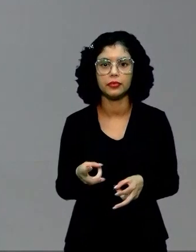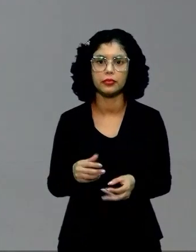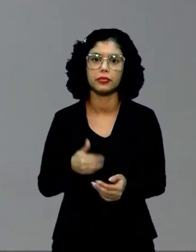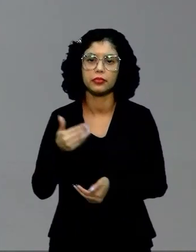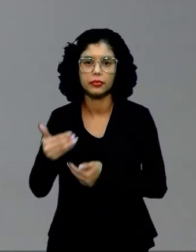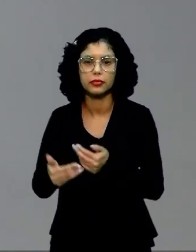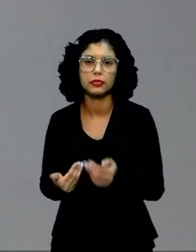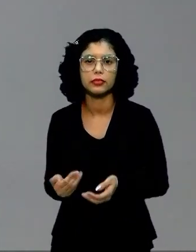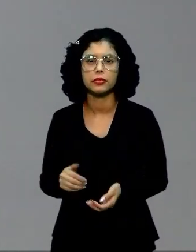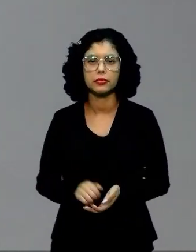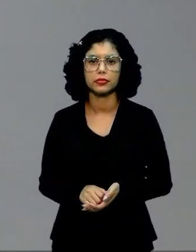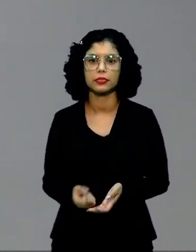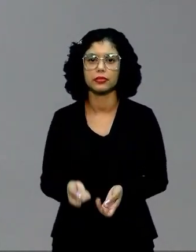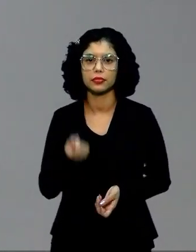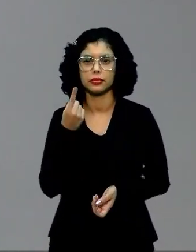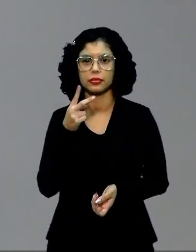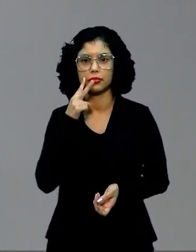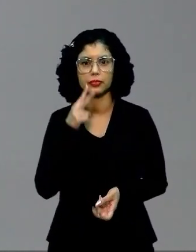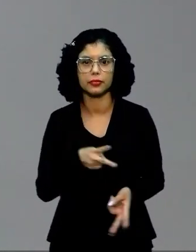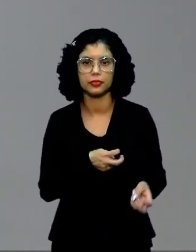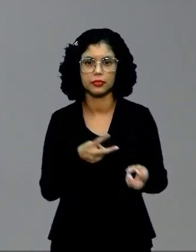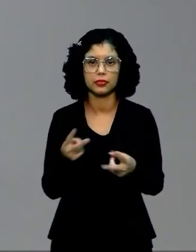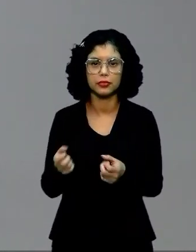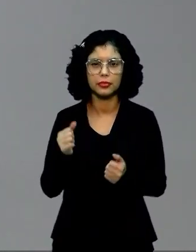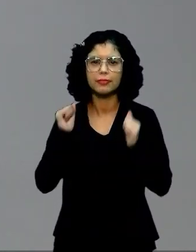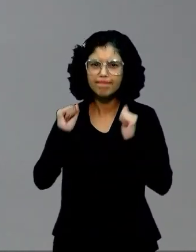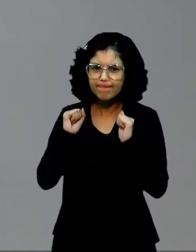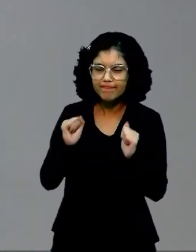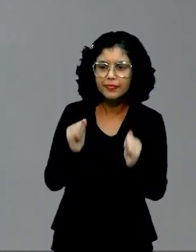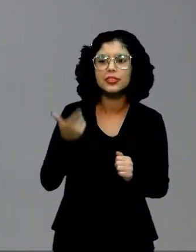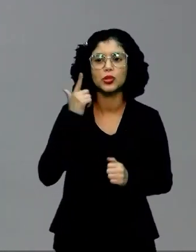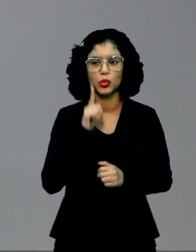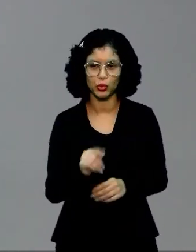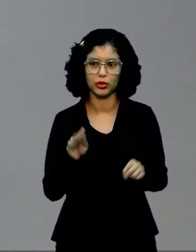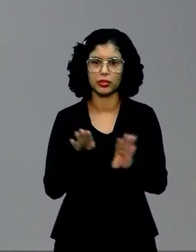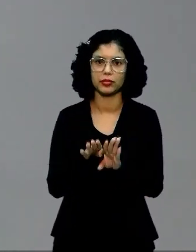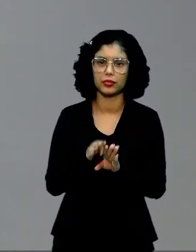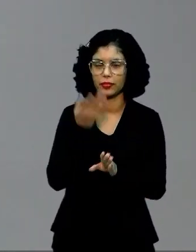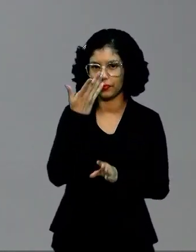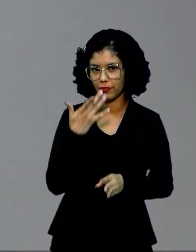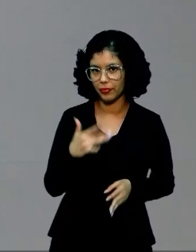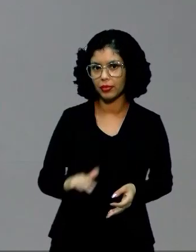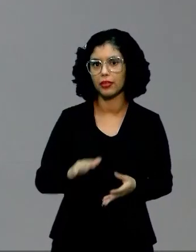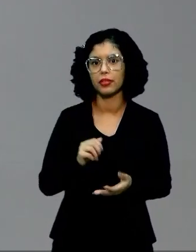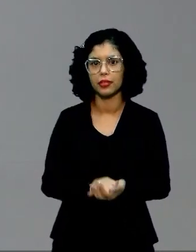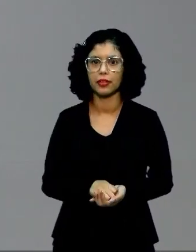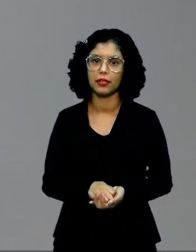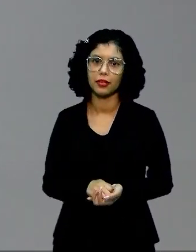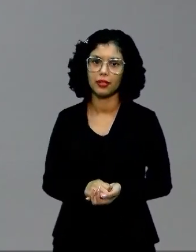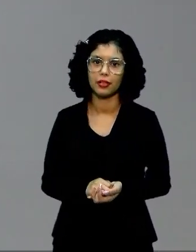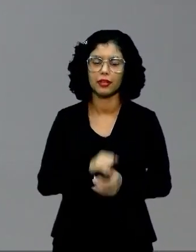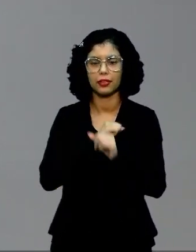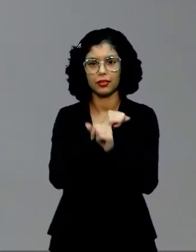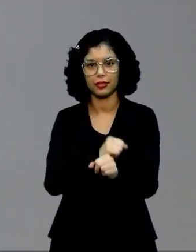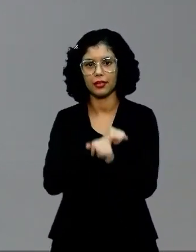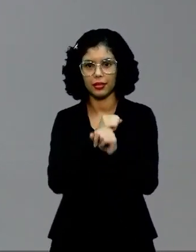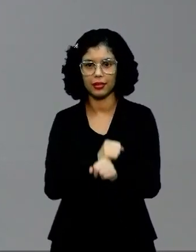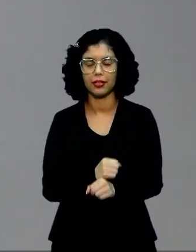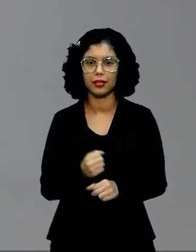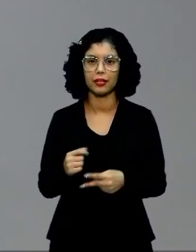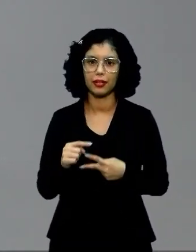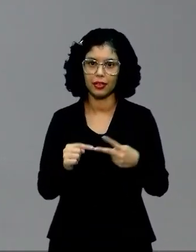certa forma, fica ali torcendo para que ele fique com a criança e que ele fique com a escrava, quer